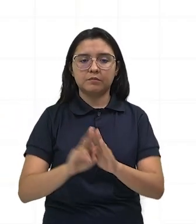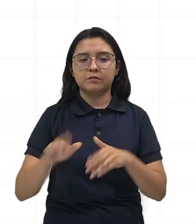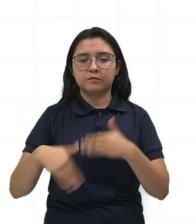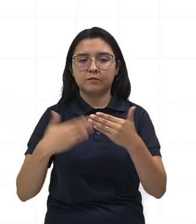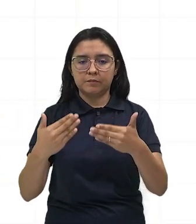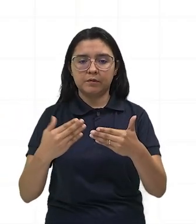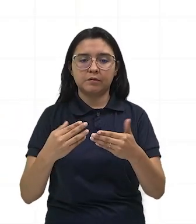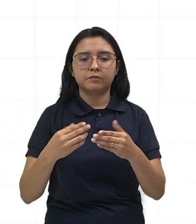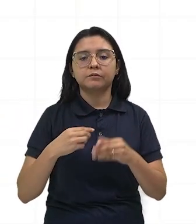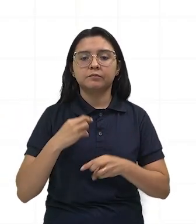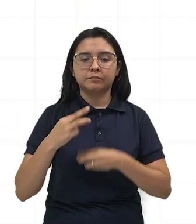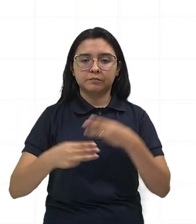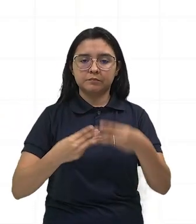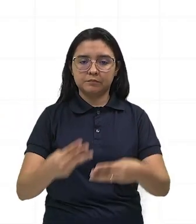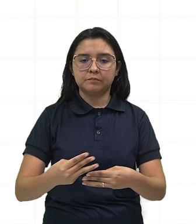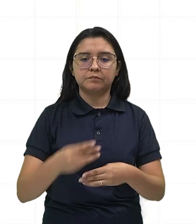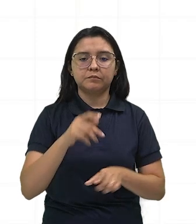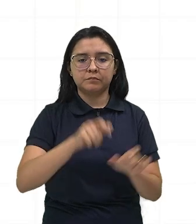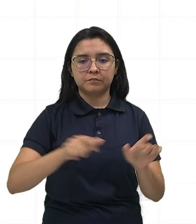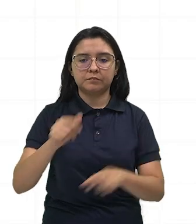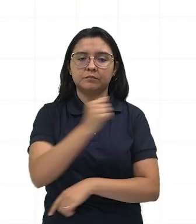trimestres. Então, vamos aqui